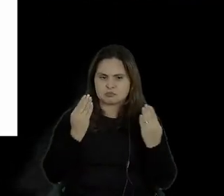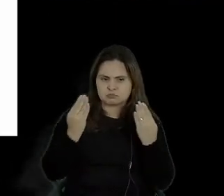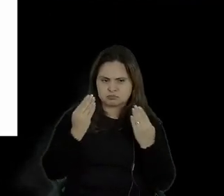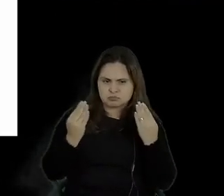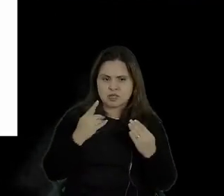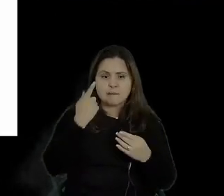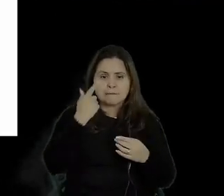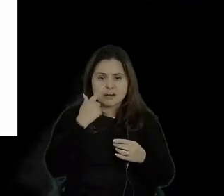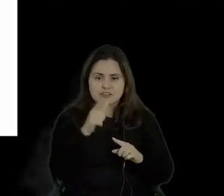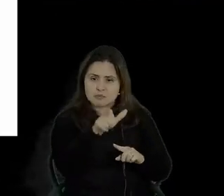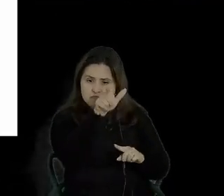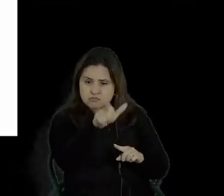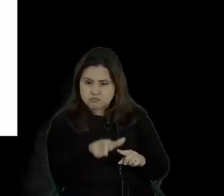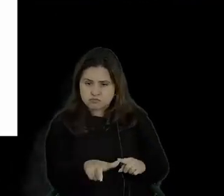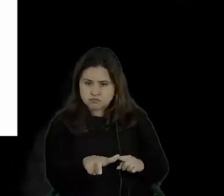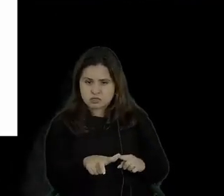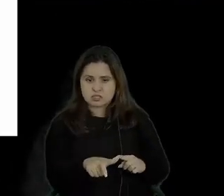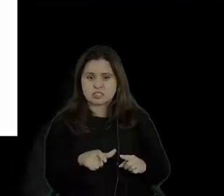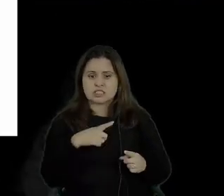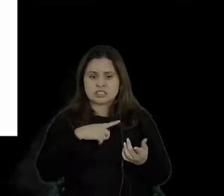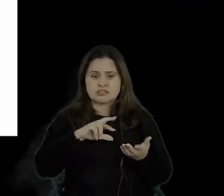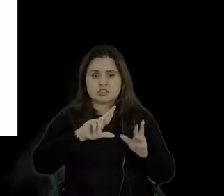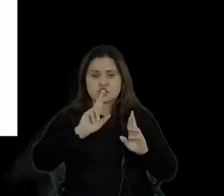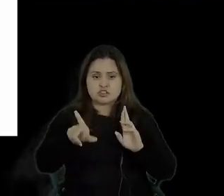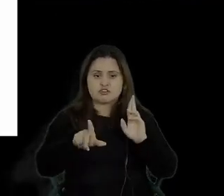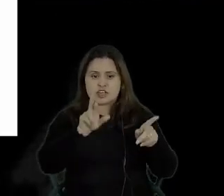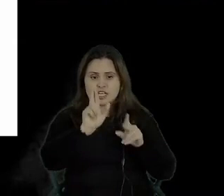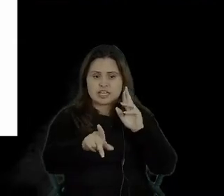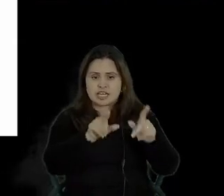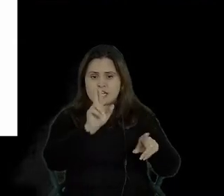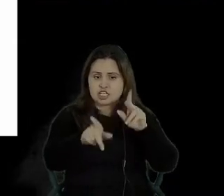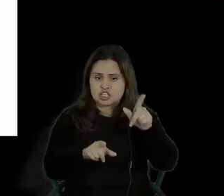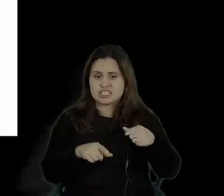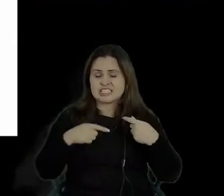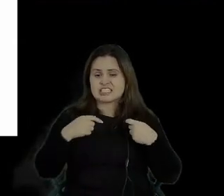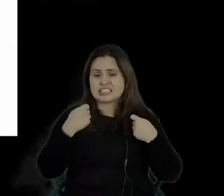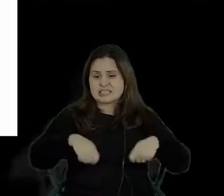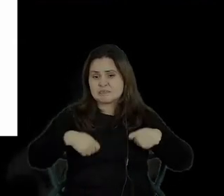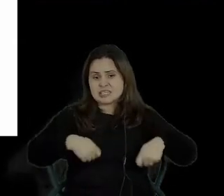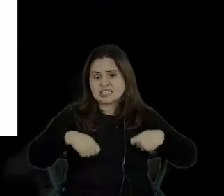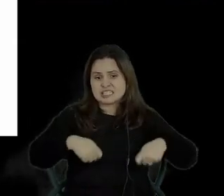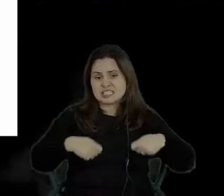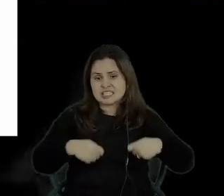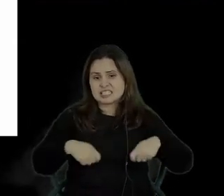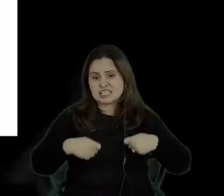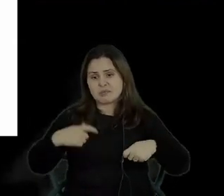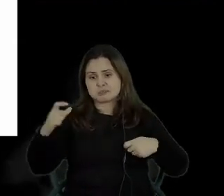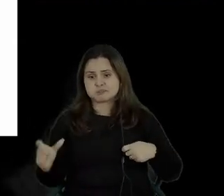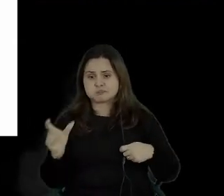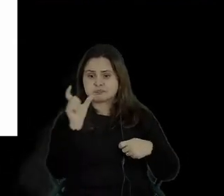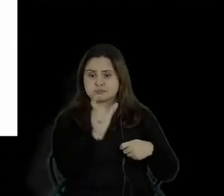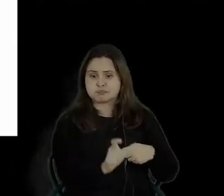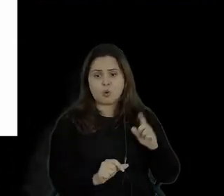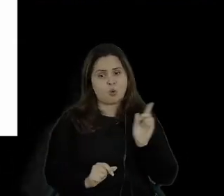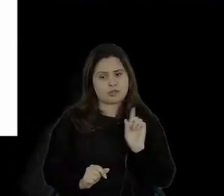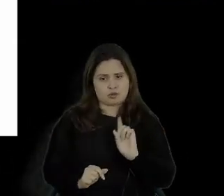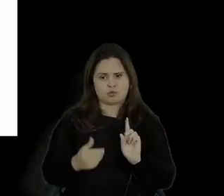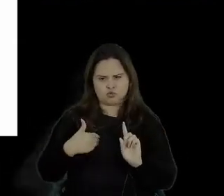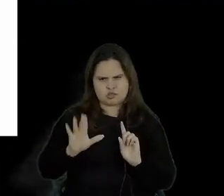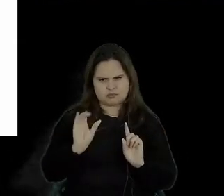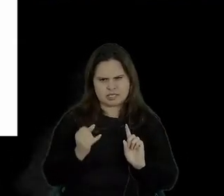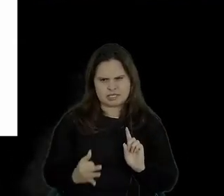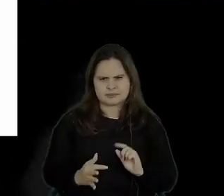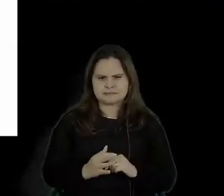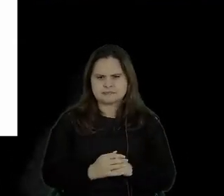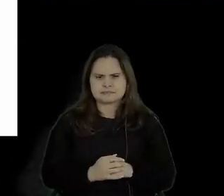do produto em diferentes condições, sem a necessidade de protótipo físico. Próximo, eu vou explicar.